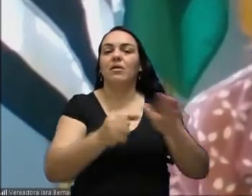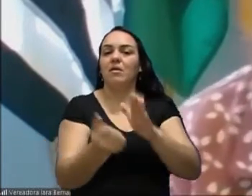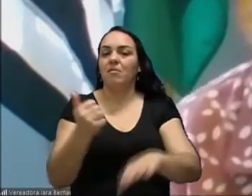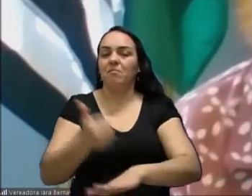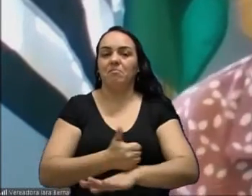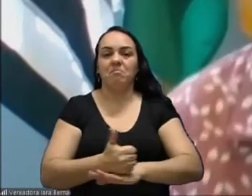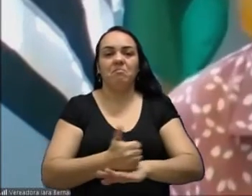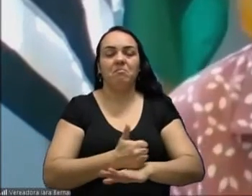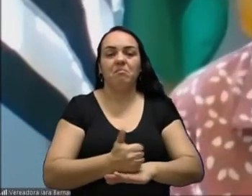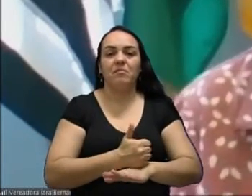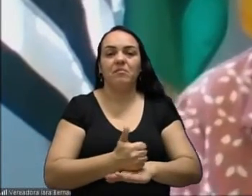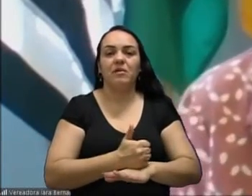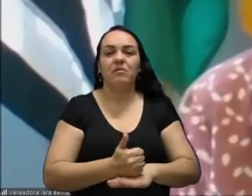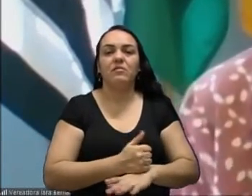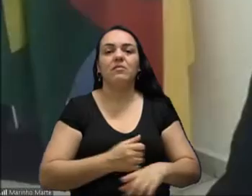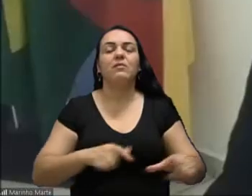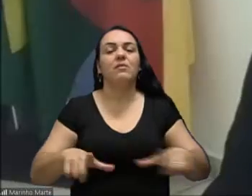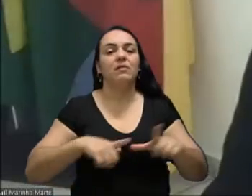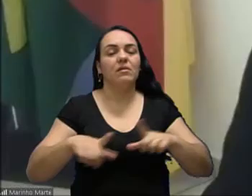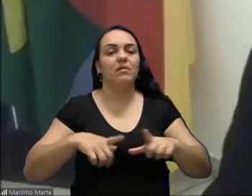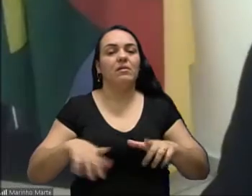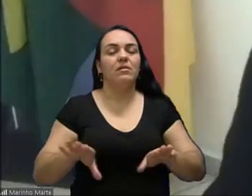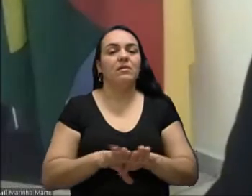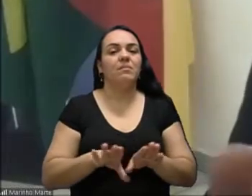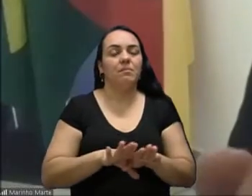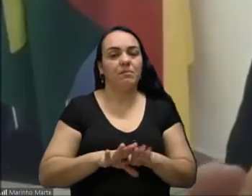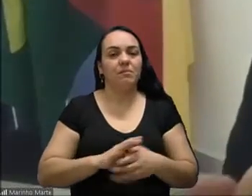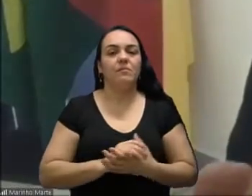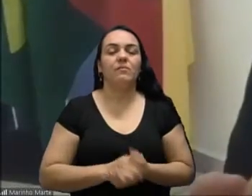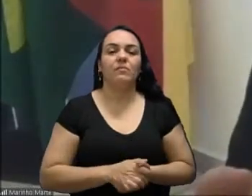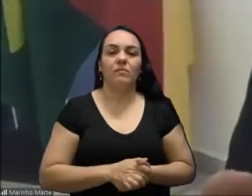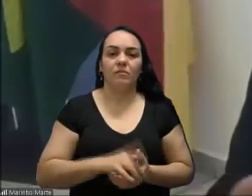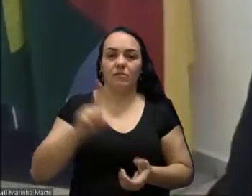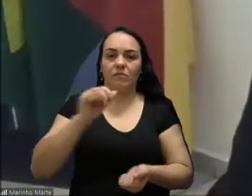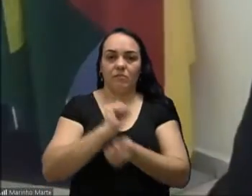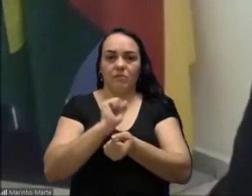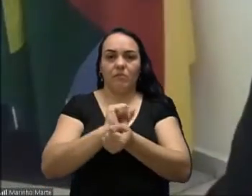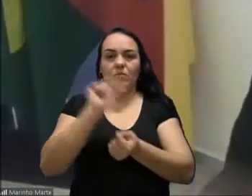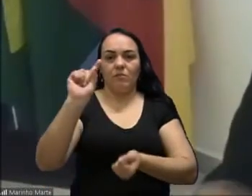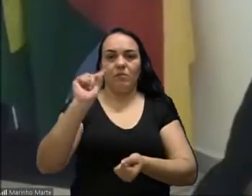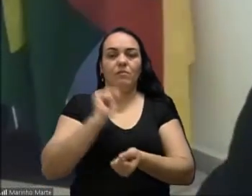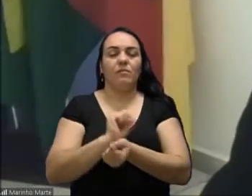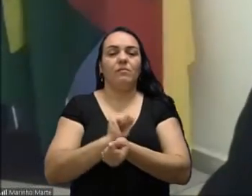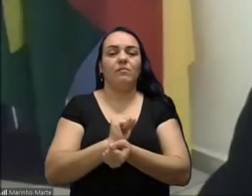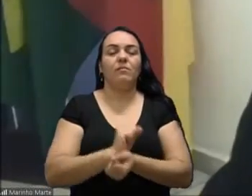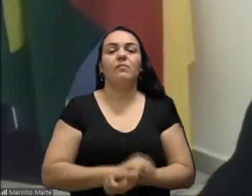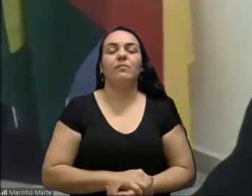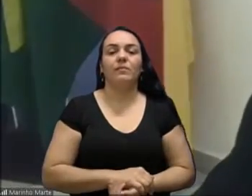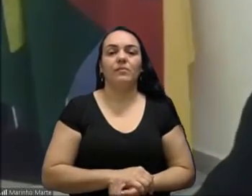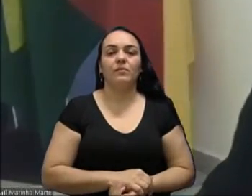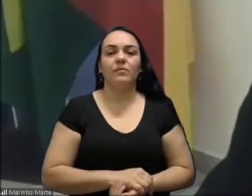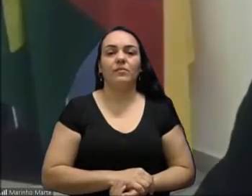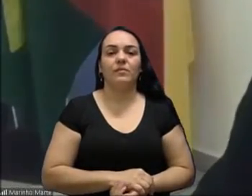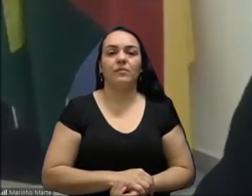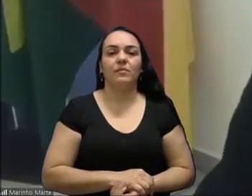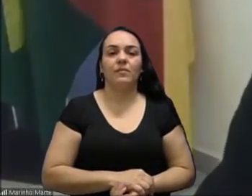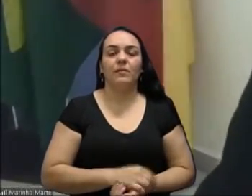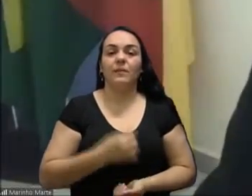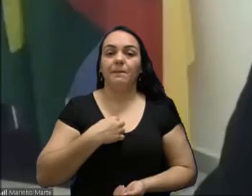corretíssimo o seu projeto tá peraí só um minuto por gentileza só um minuto vereador de cara